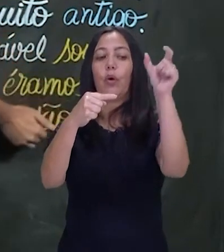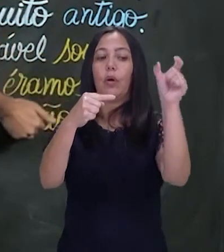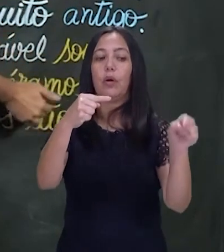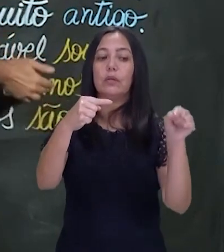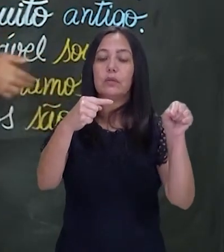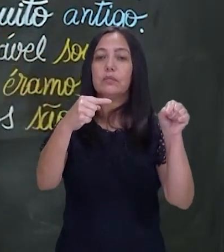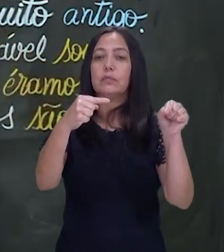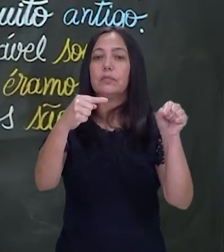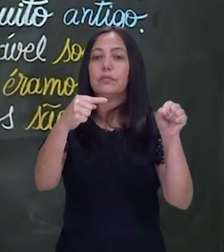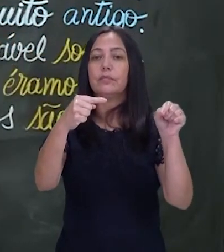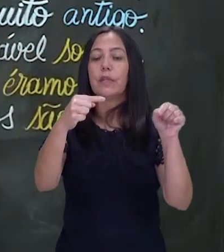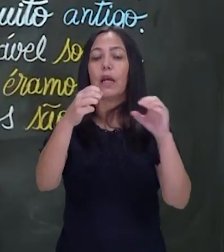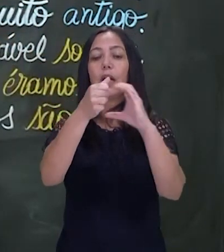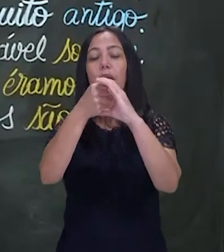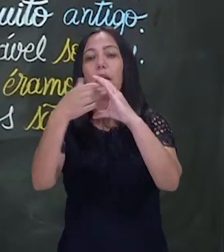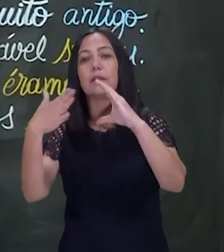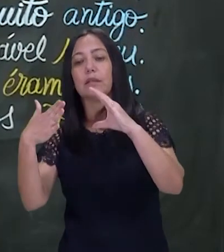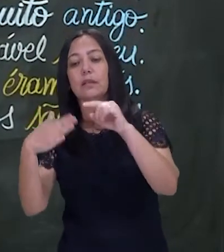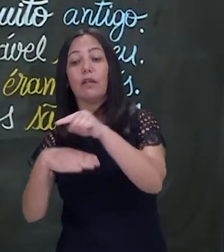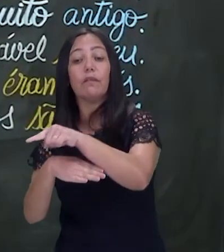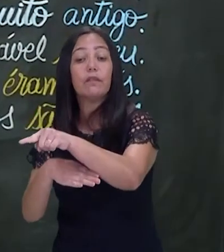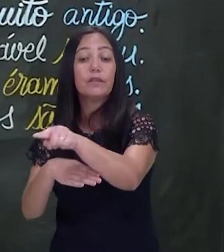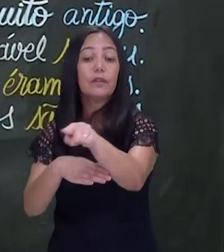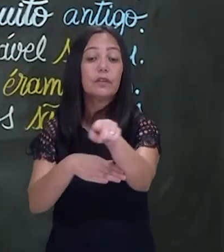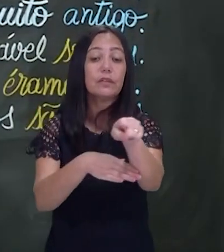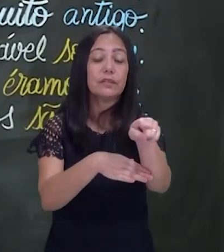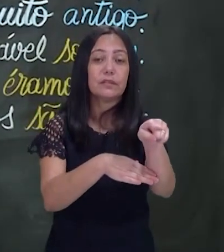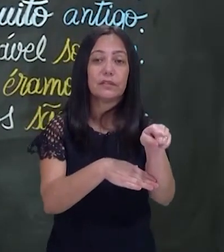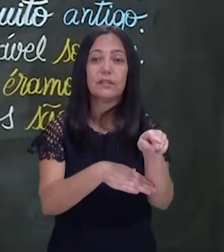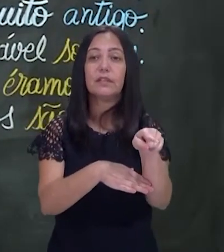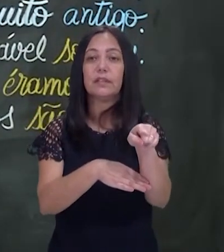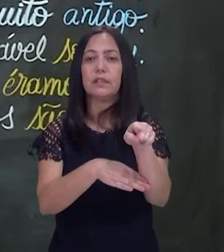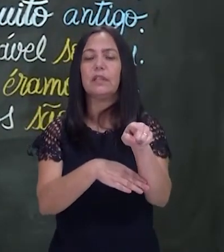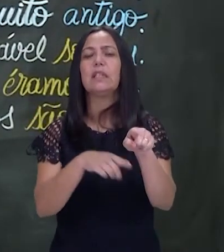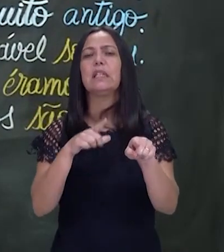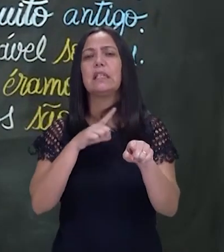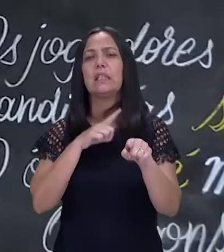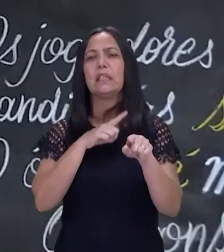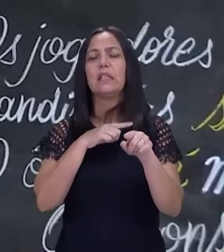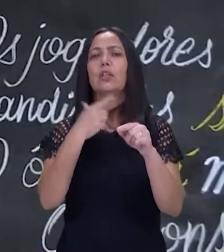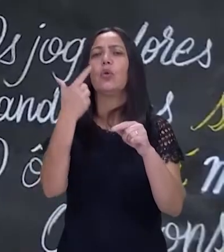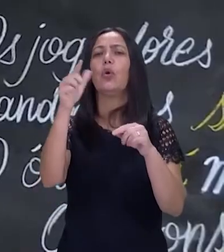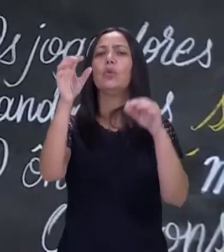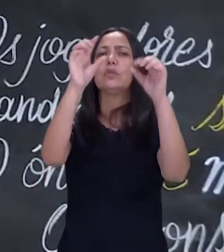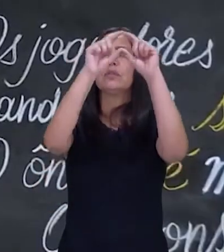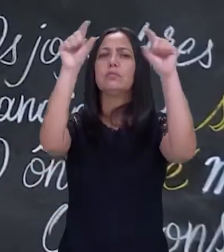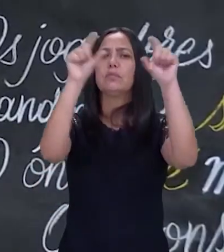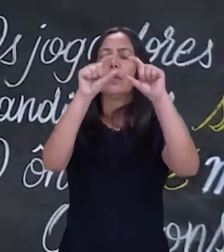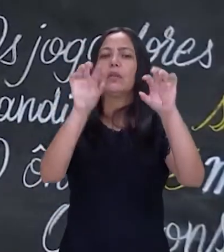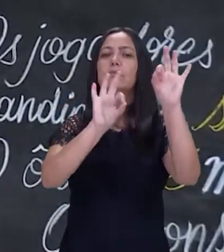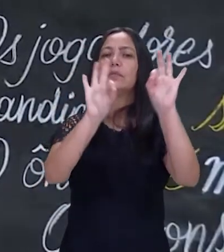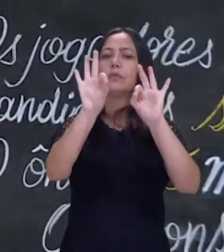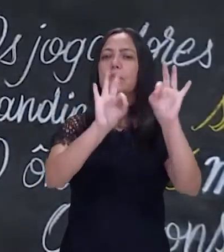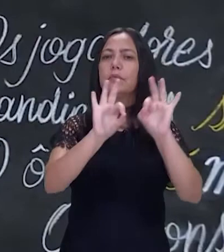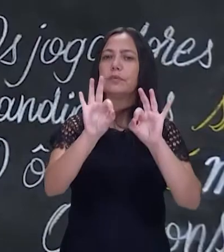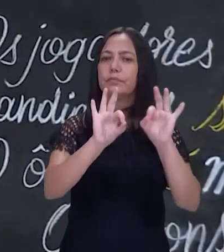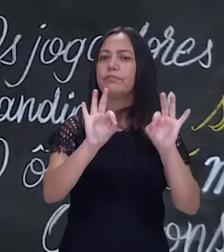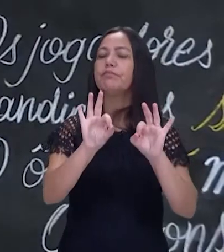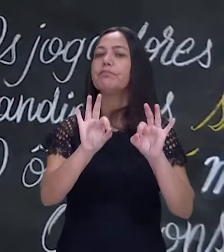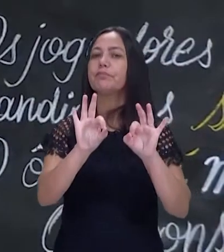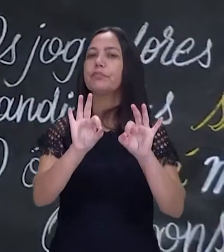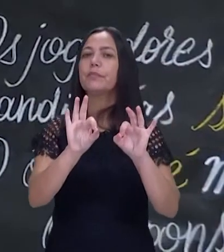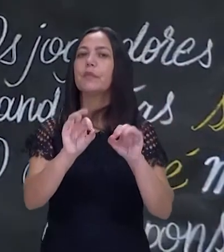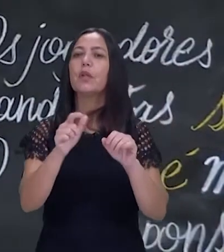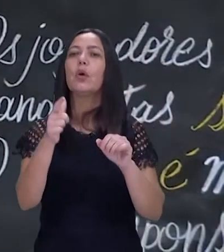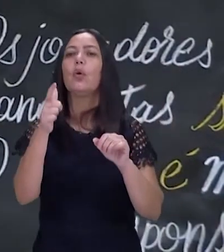do sujeito, vocês, um pronome. Existem outras construções com os verbos de ligação, nas quais um